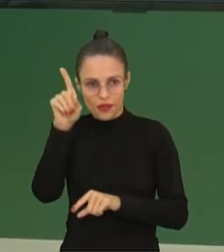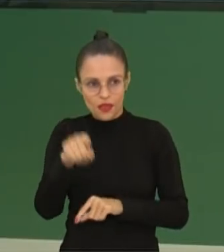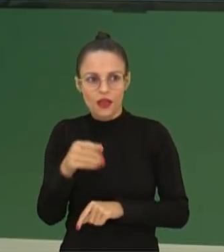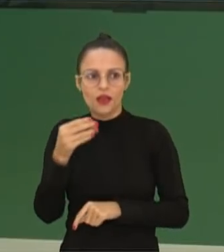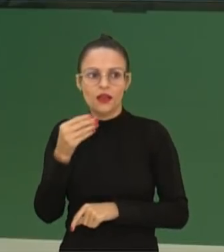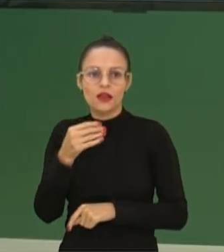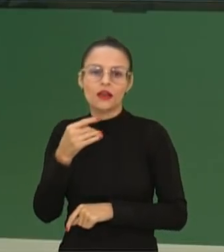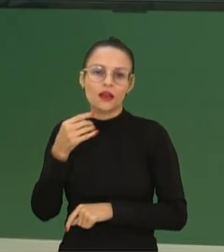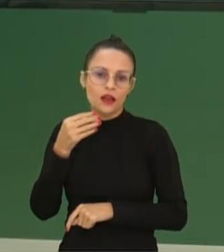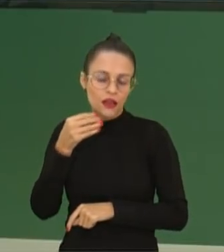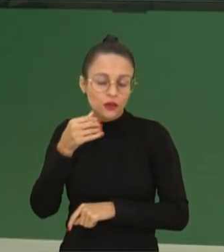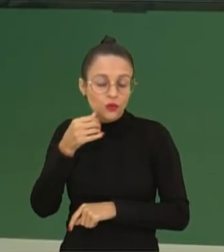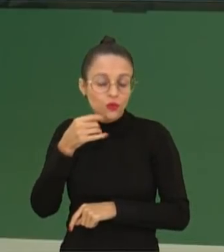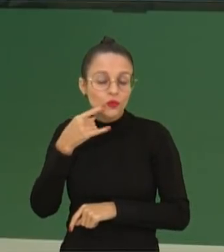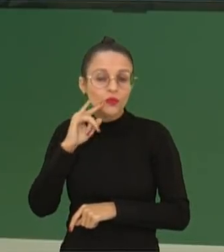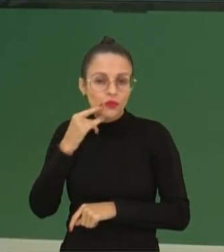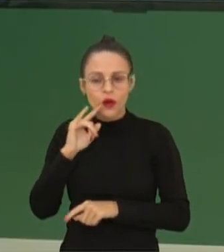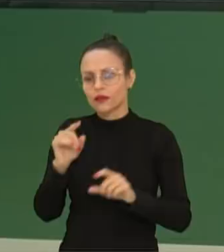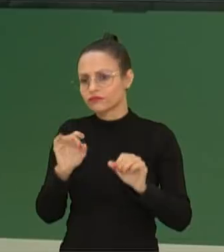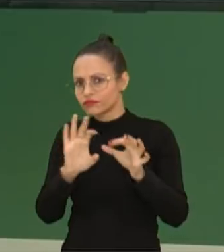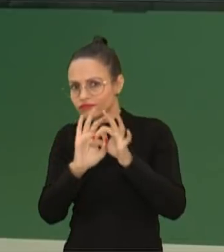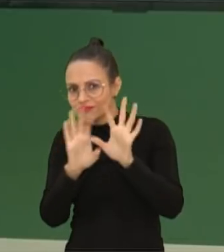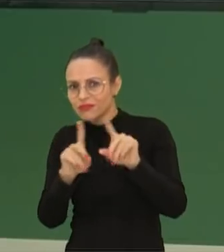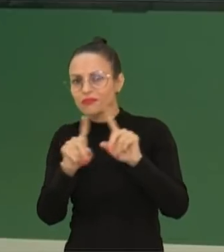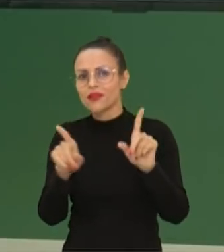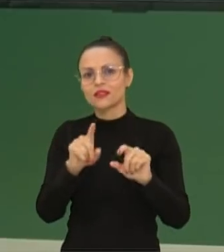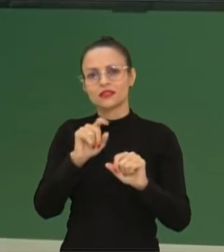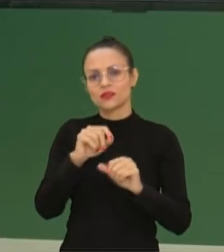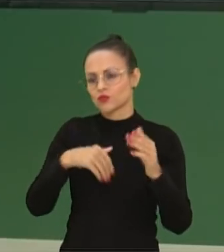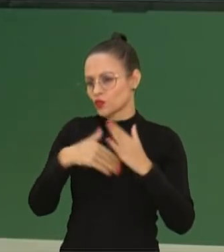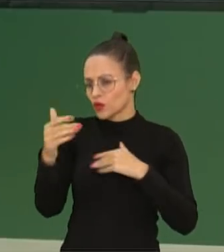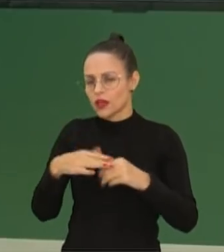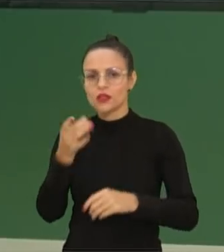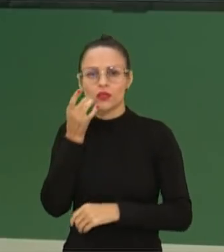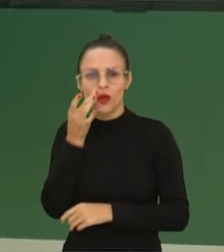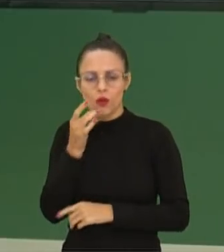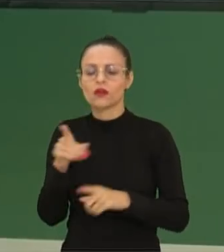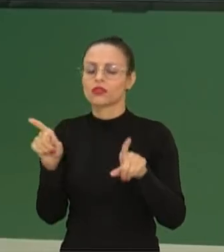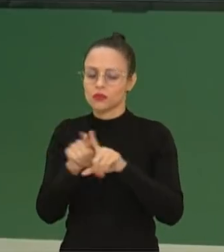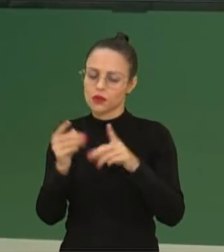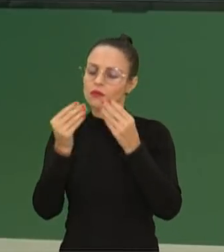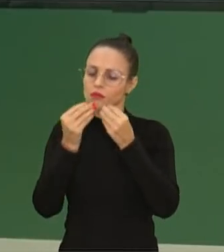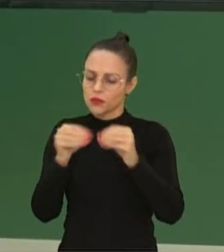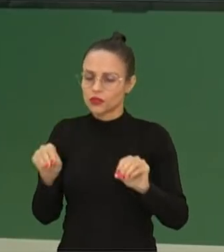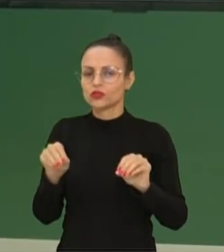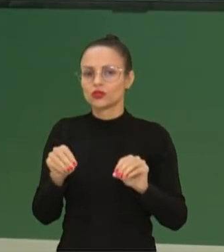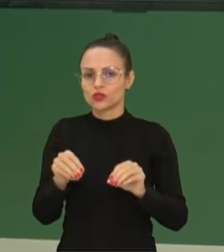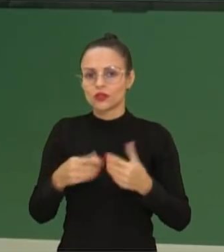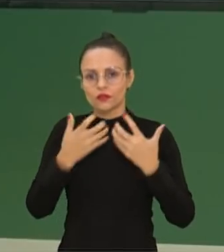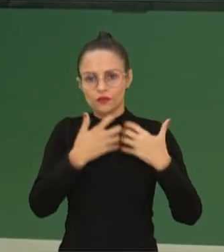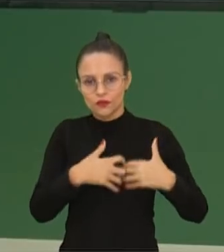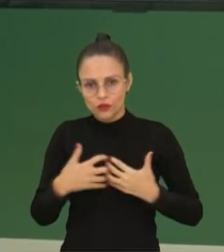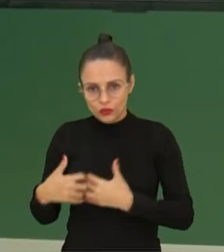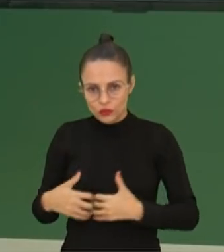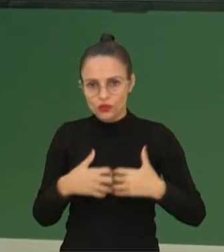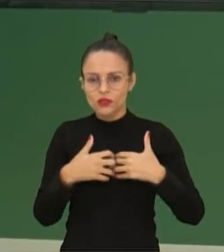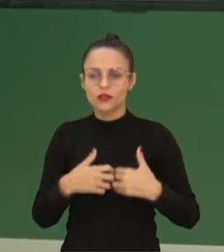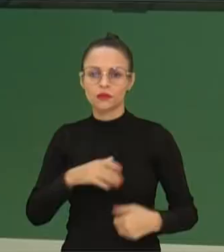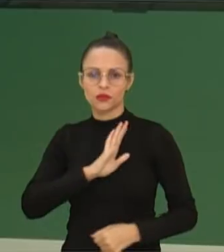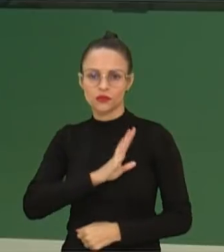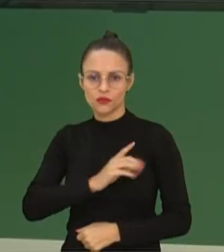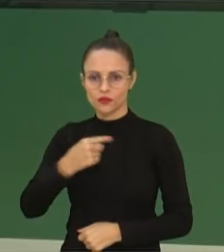droga, né, lícita, mas seja droga lícita ou ilícita, elas também vão prejudicar o funcionamento do